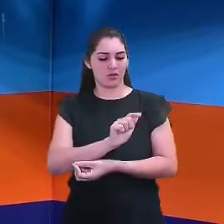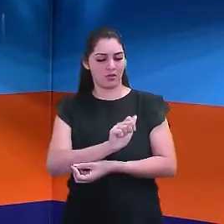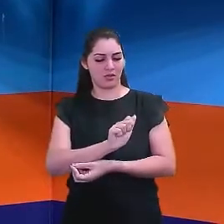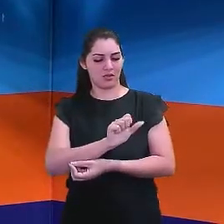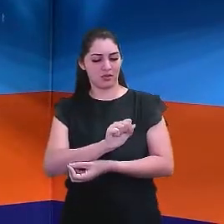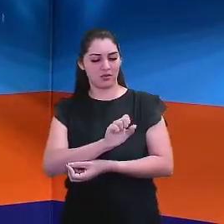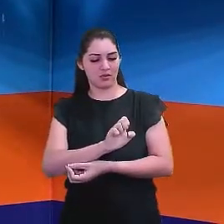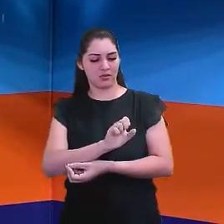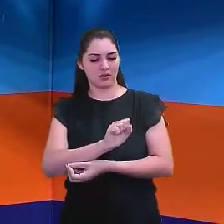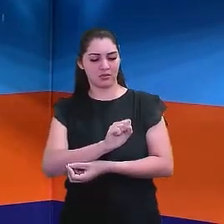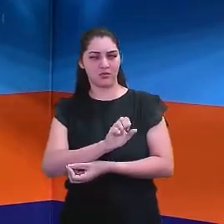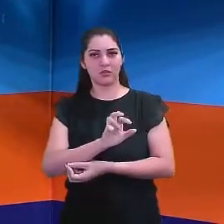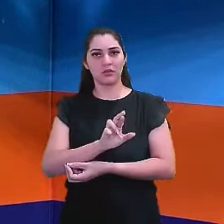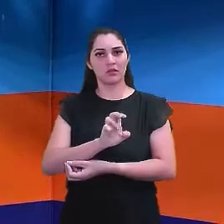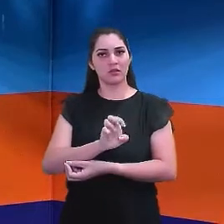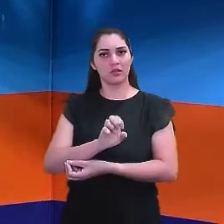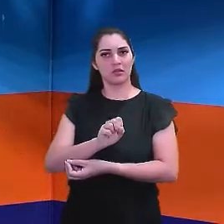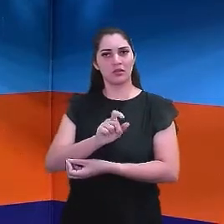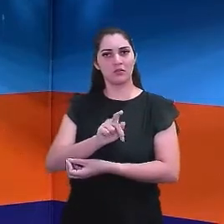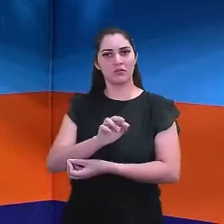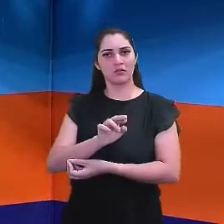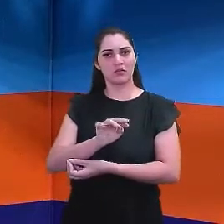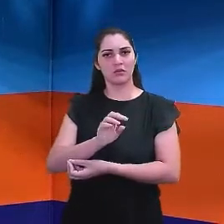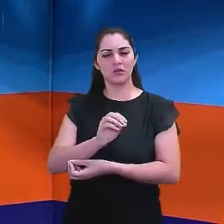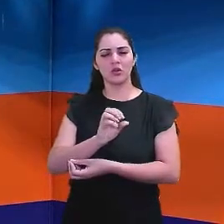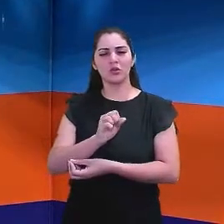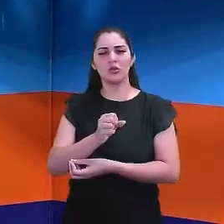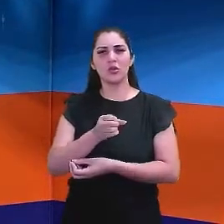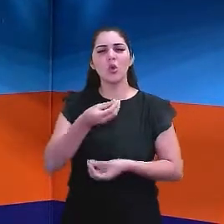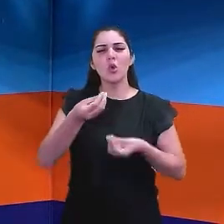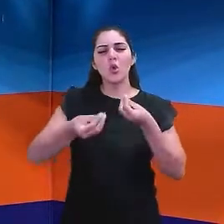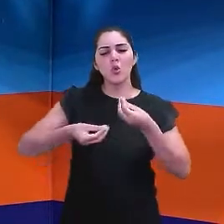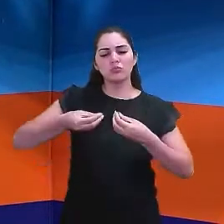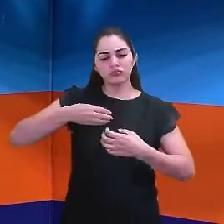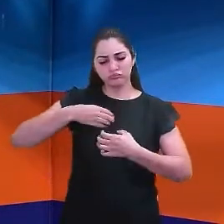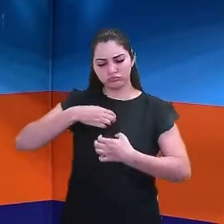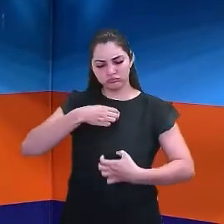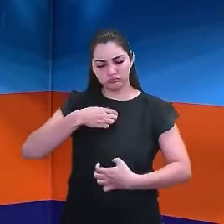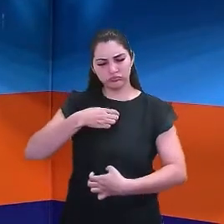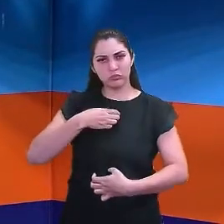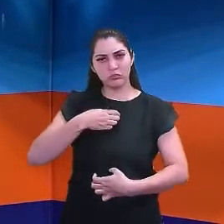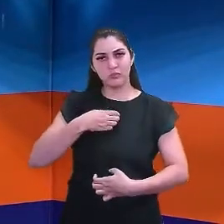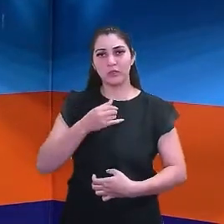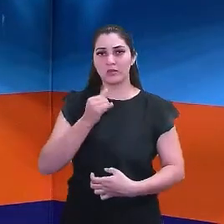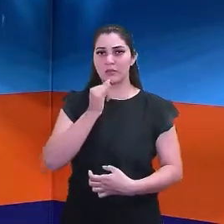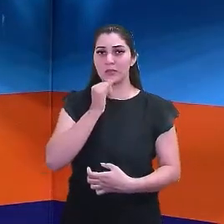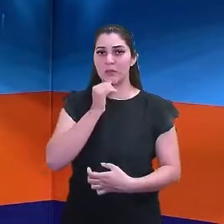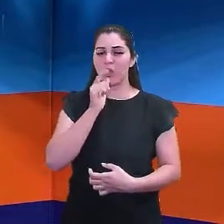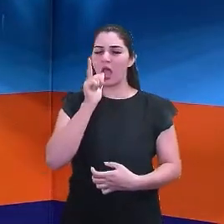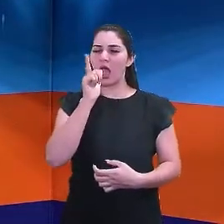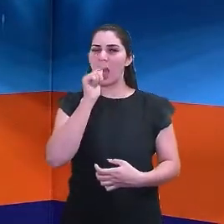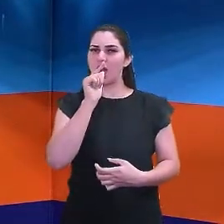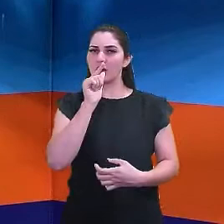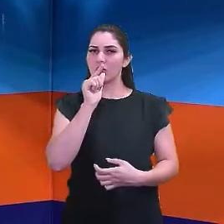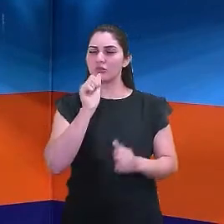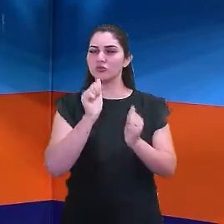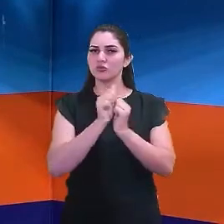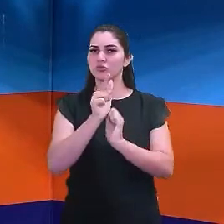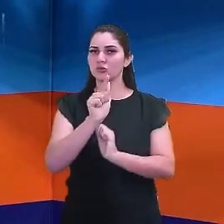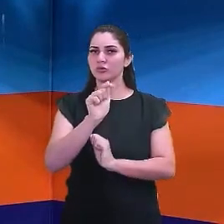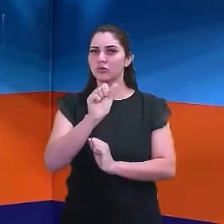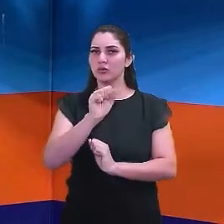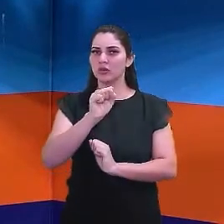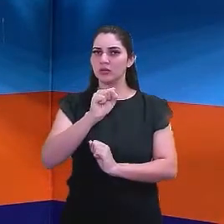respiratórios, como é que ele é transportado? Por exemplo, água, é só você imaginar. Lembra quando a gente vai beber água com gás? Na mesma hora, quando a gente, principalmente em dias